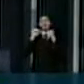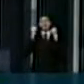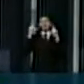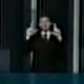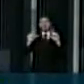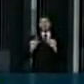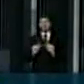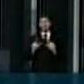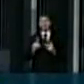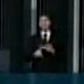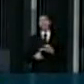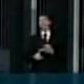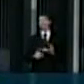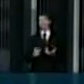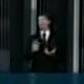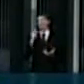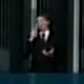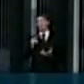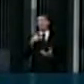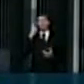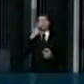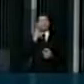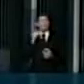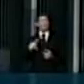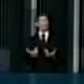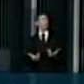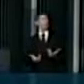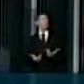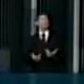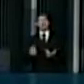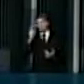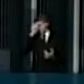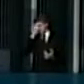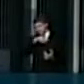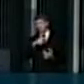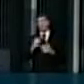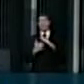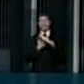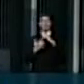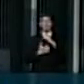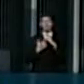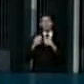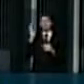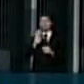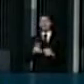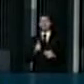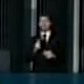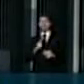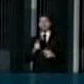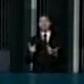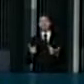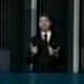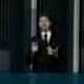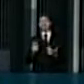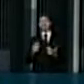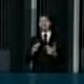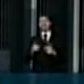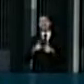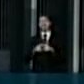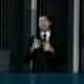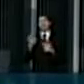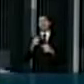desindustrialização, ouço falar aqui das dificuldades que as empresas nacionais enfrentam quando buscam